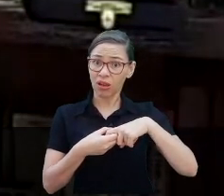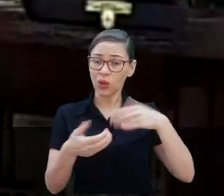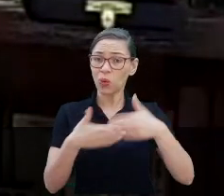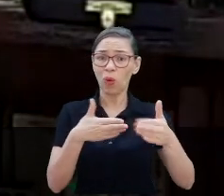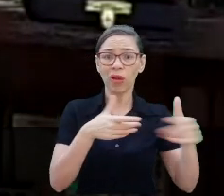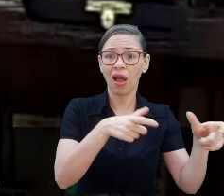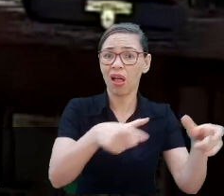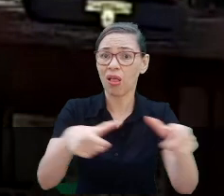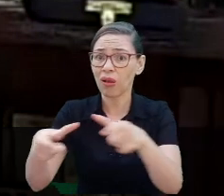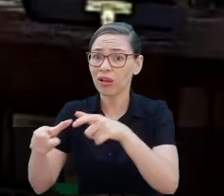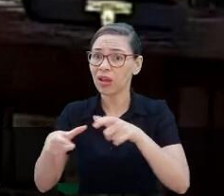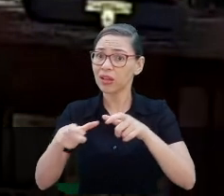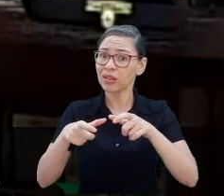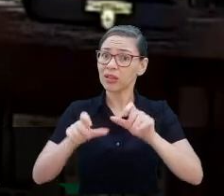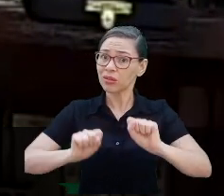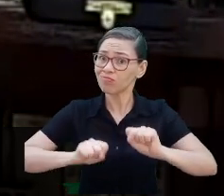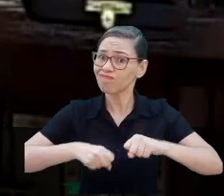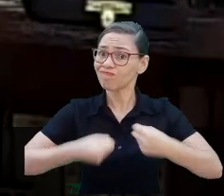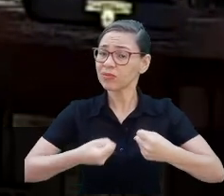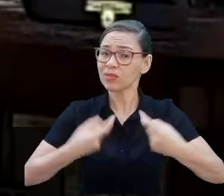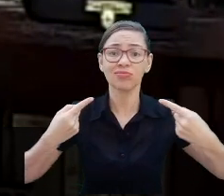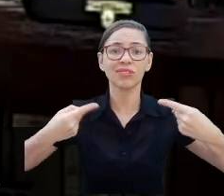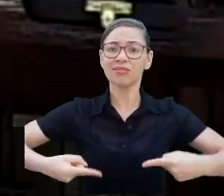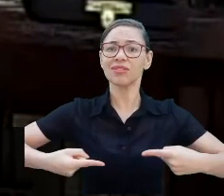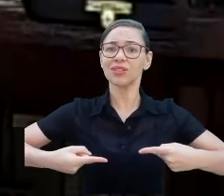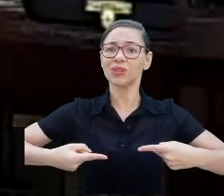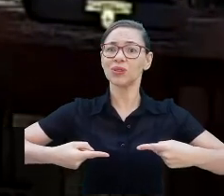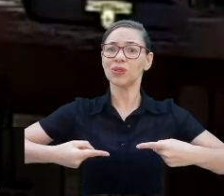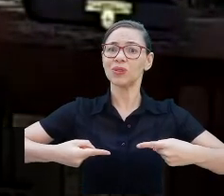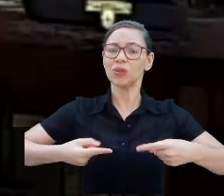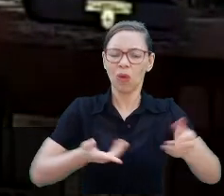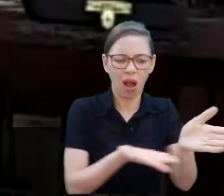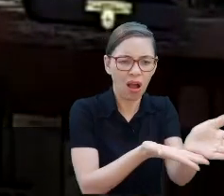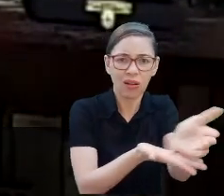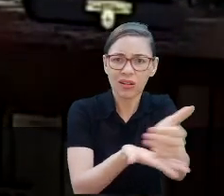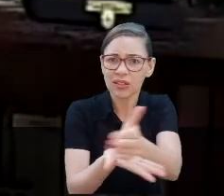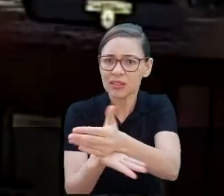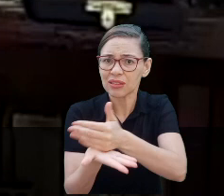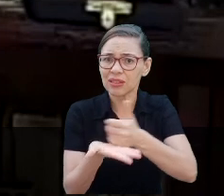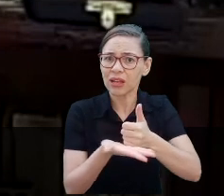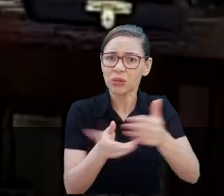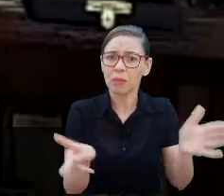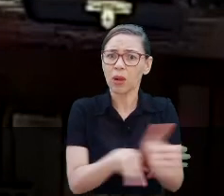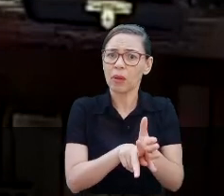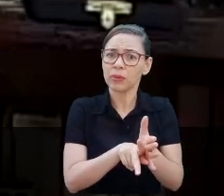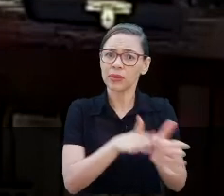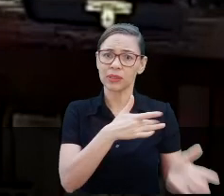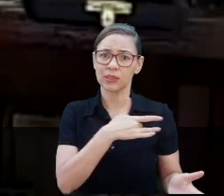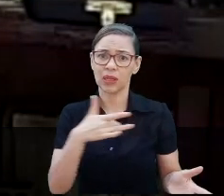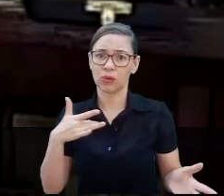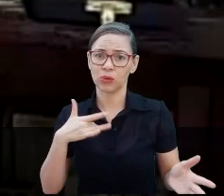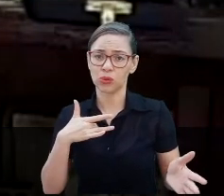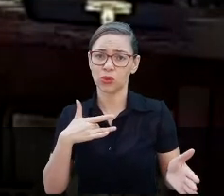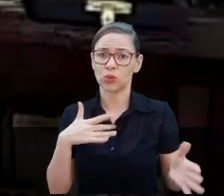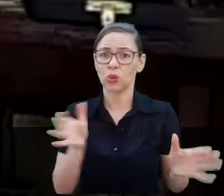vida, não seria de estranhar que tivéssemos também que enfrentar questões particulares de saúde mental. Os dados que nós temos sobre